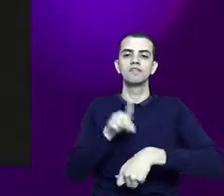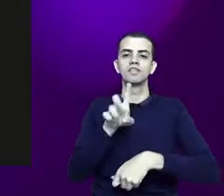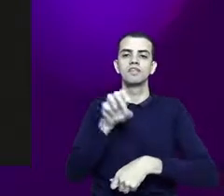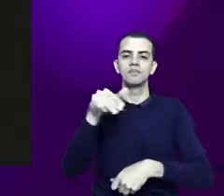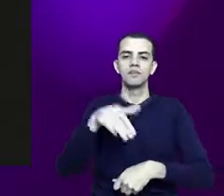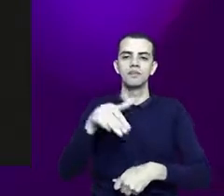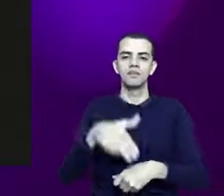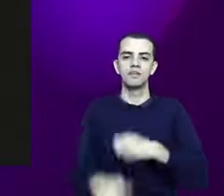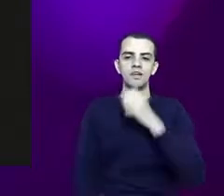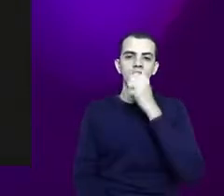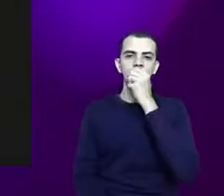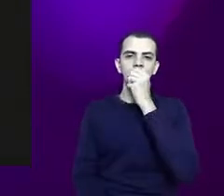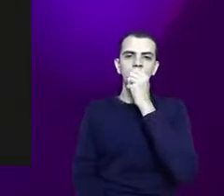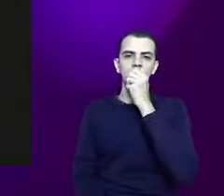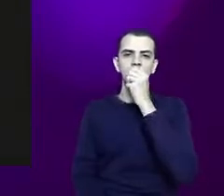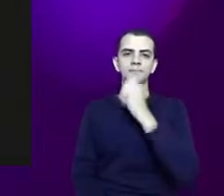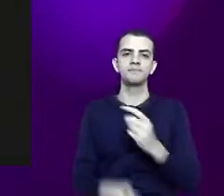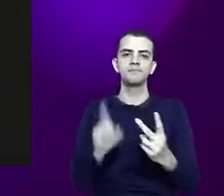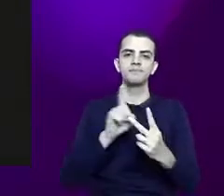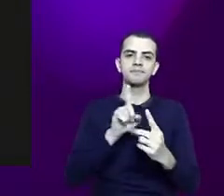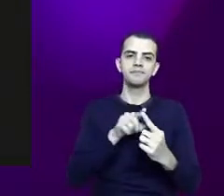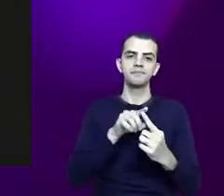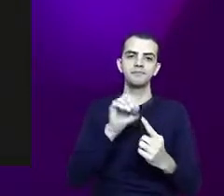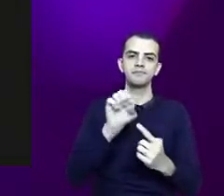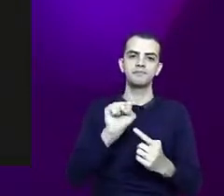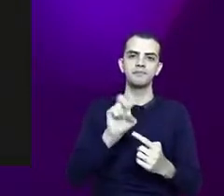casos. Doutor Oswaldo, por favor.